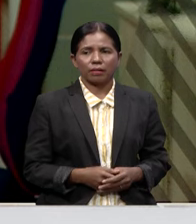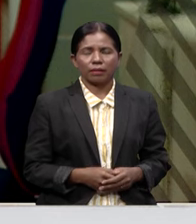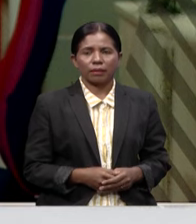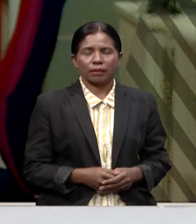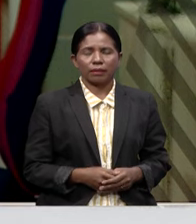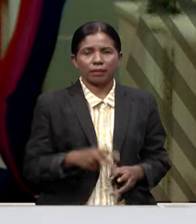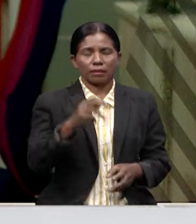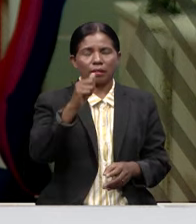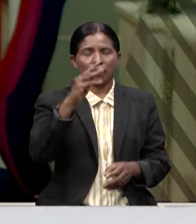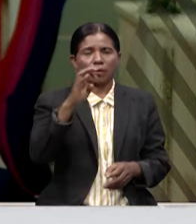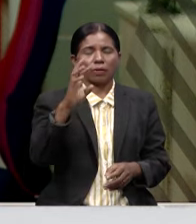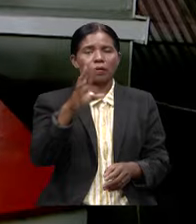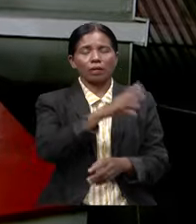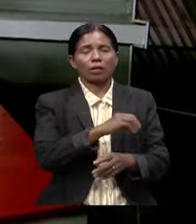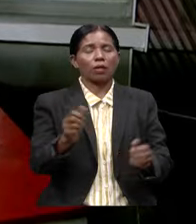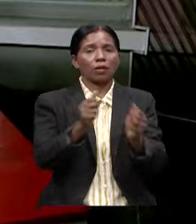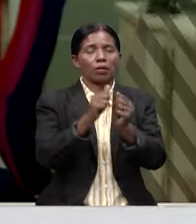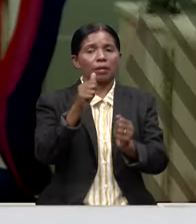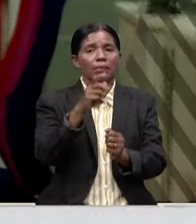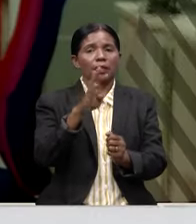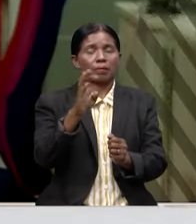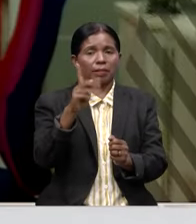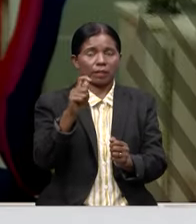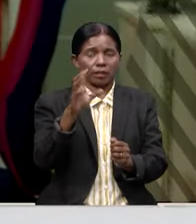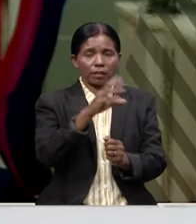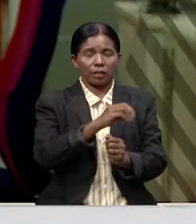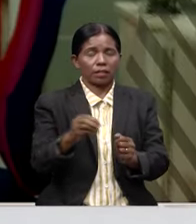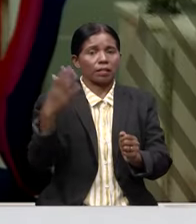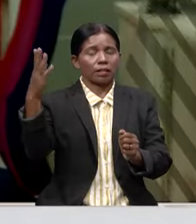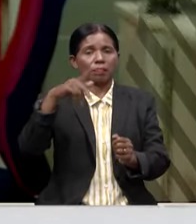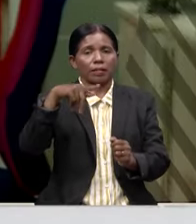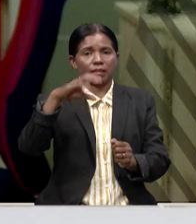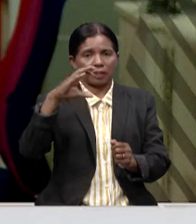Namoro Bucar Rua Armanda Berta dos Santos presta declaração e a PSIC.